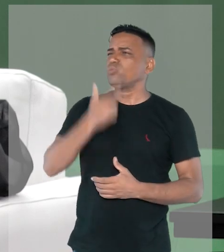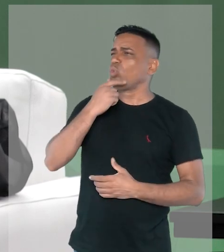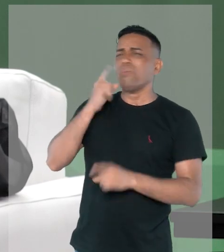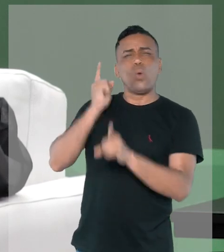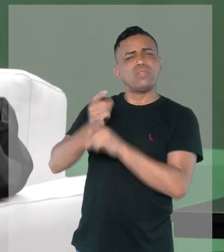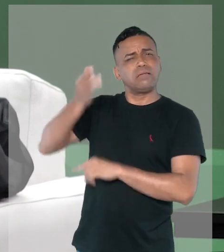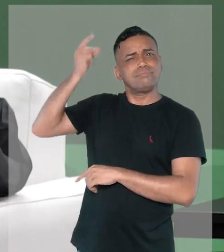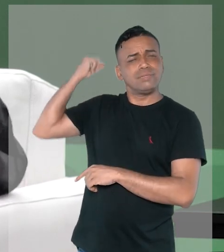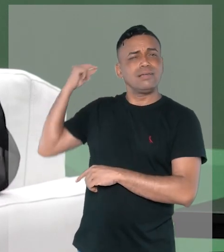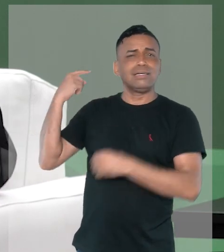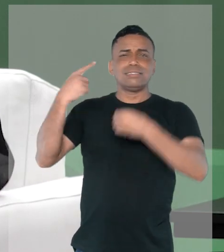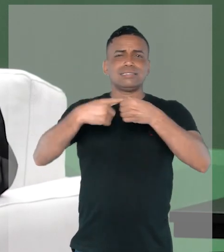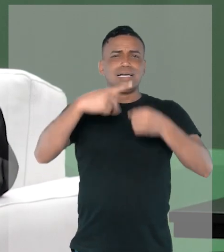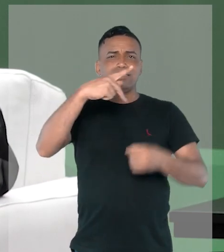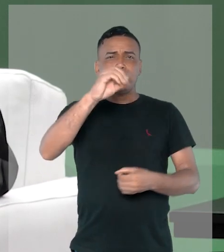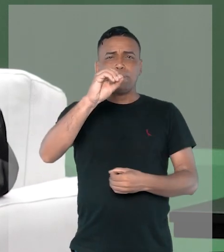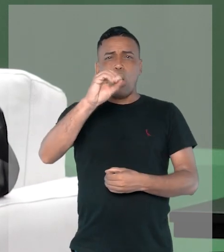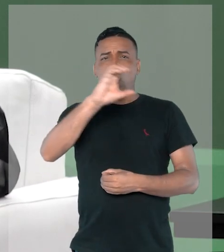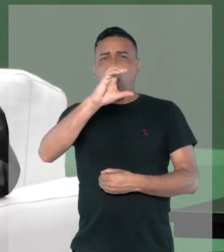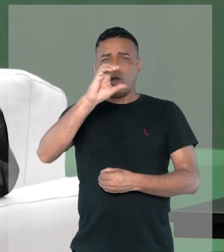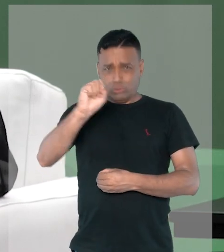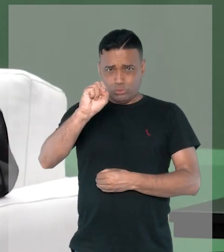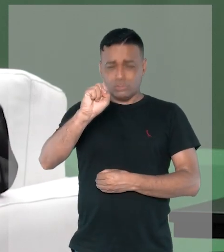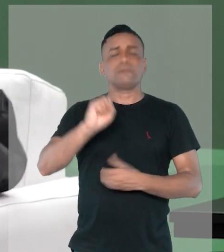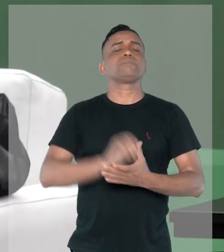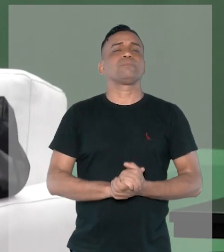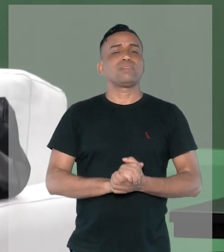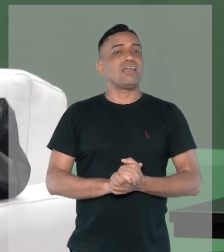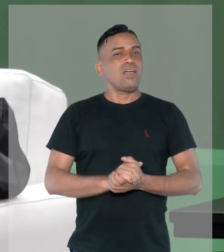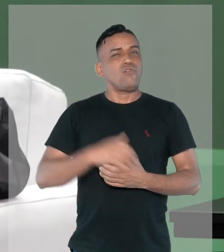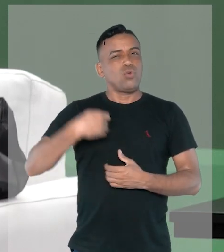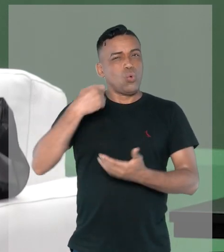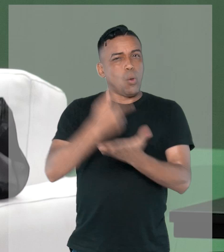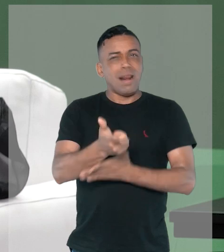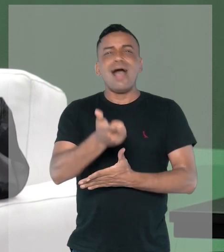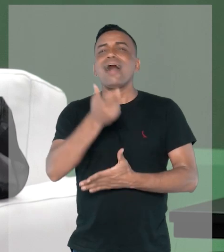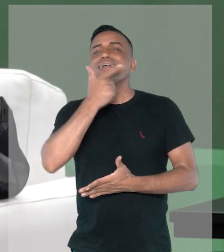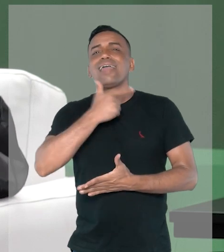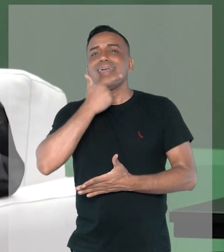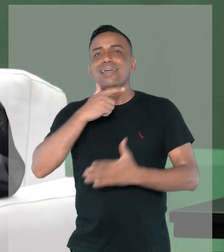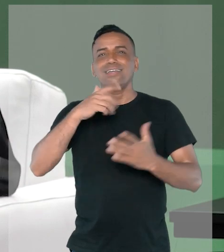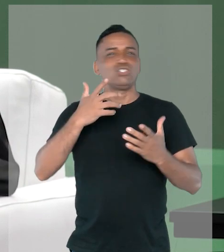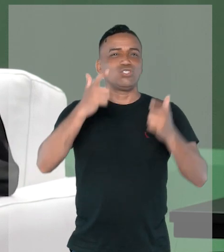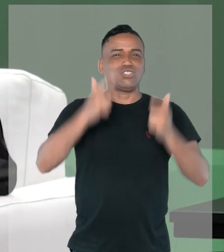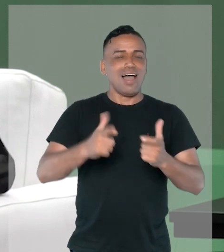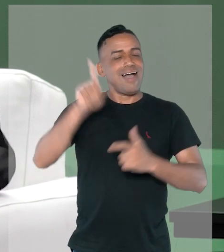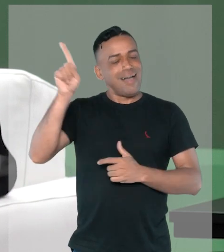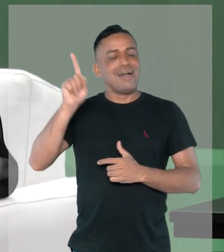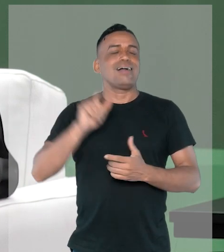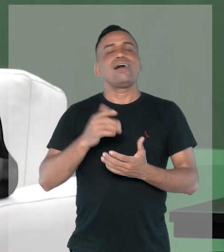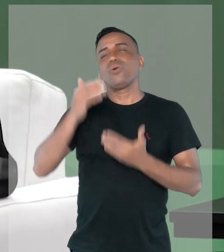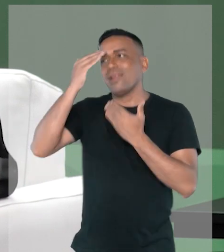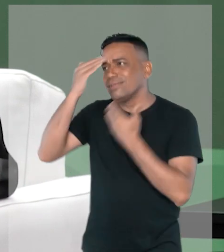para mim, foi em Poços de Caldas até. Eu estava comprando um queijo no mercado público de Poços de Caldas. Disse, monge, eu quero agradecer